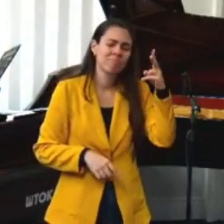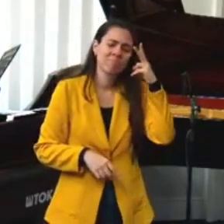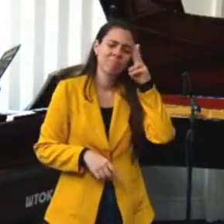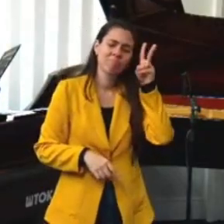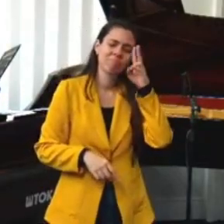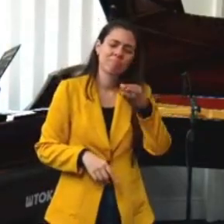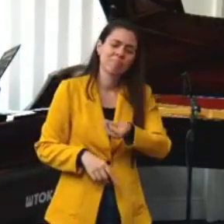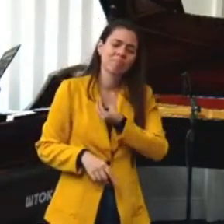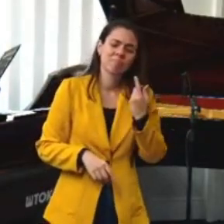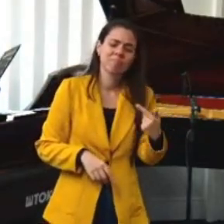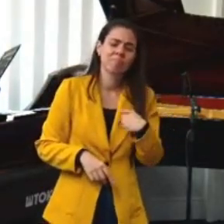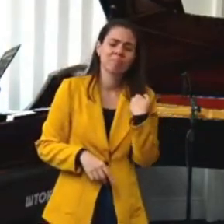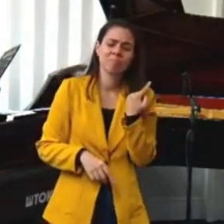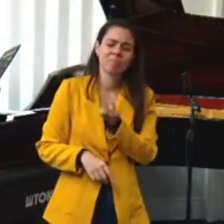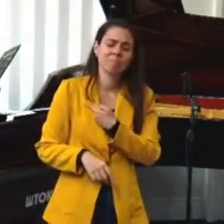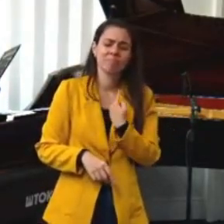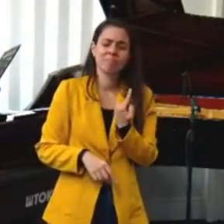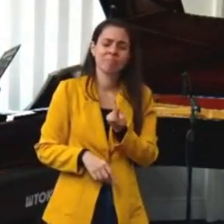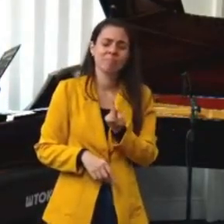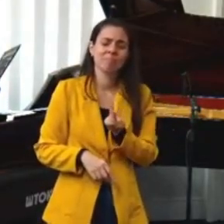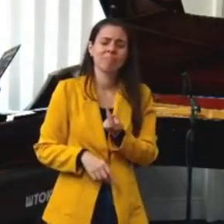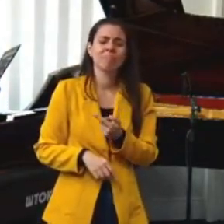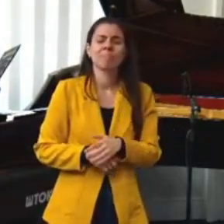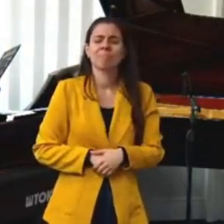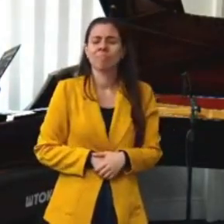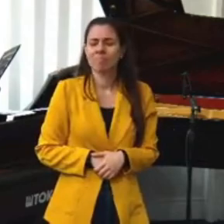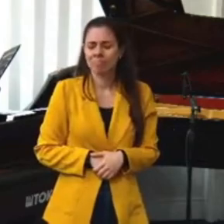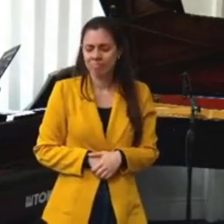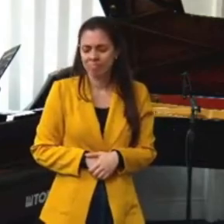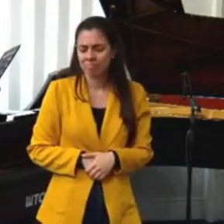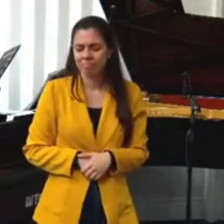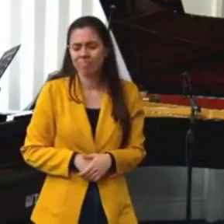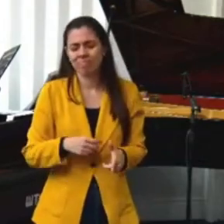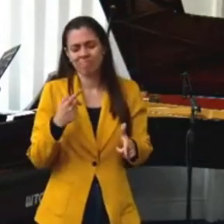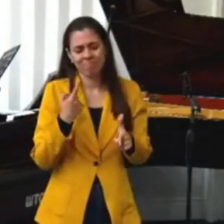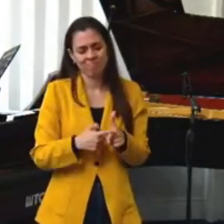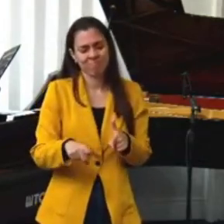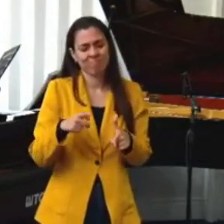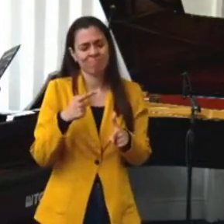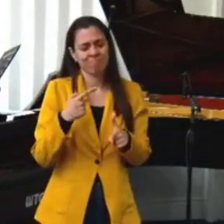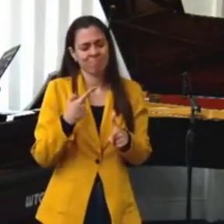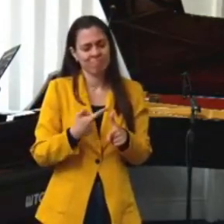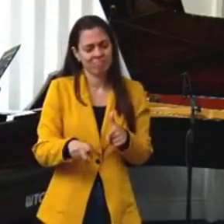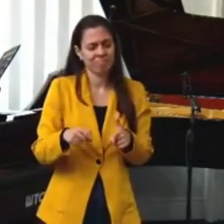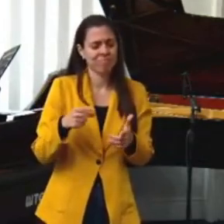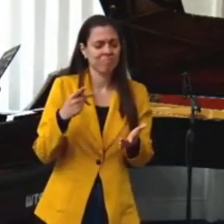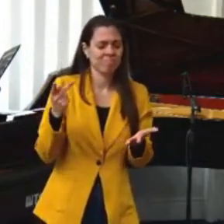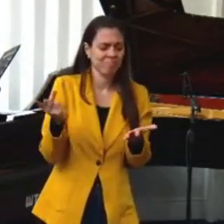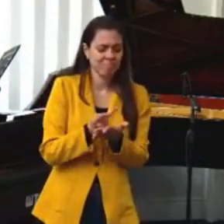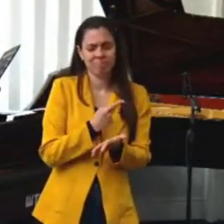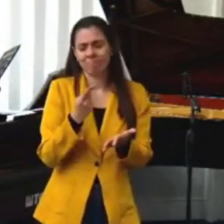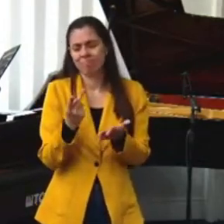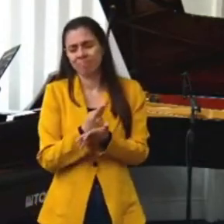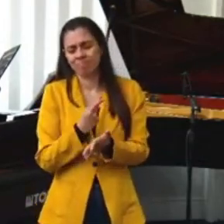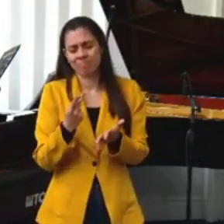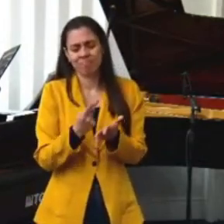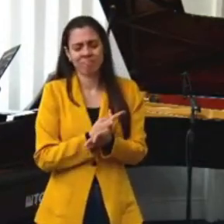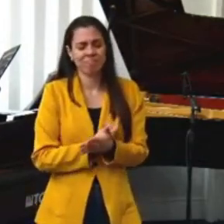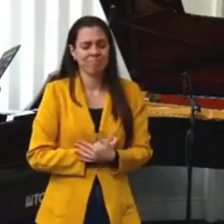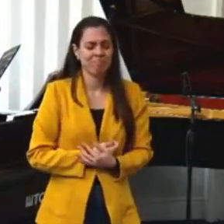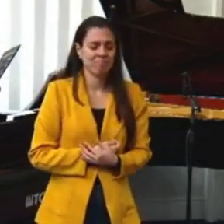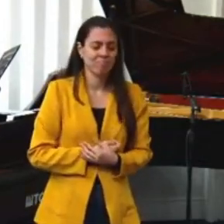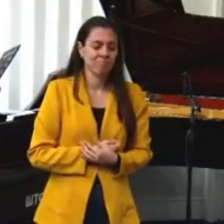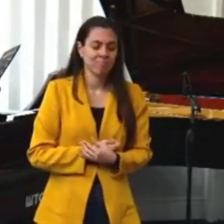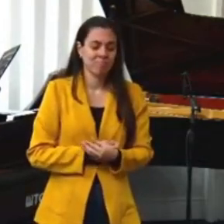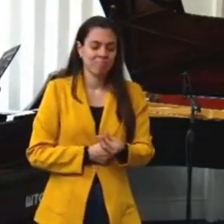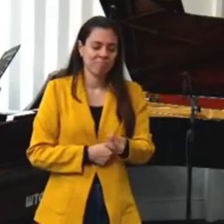vida, é muito provável que nós não tenhamos tantas coisas do que nos orgulhar. É que a vida cristã não é